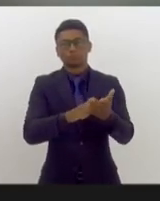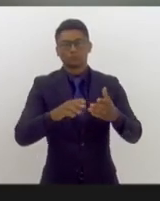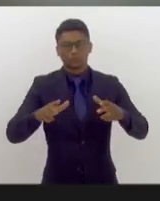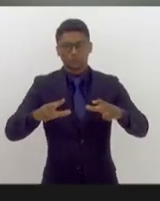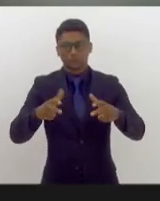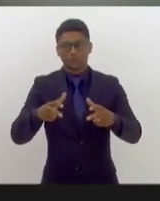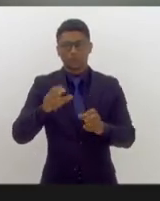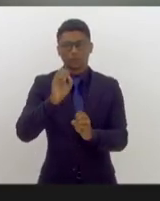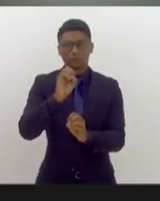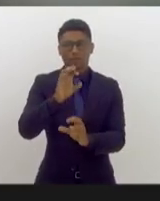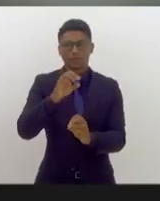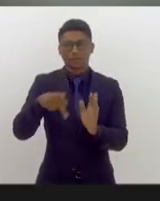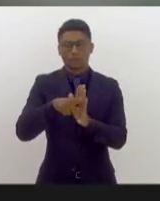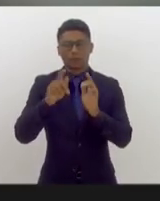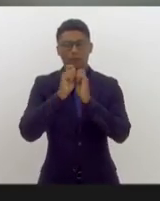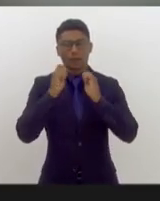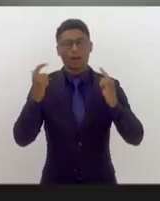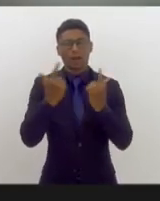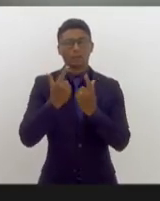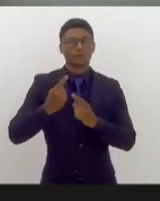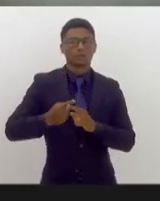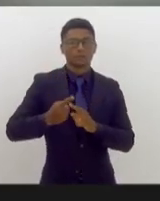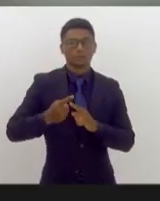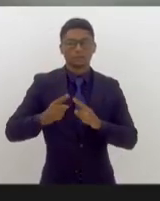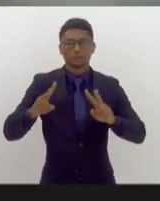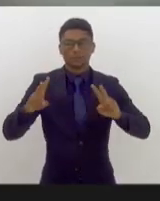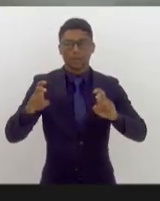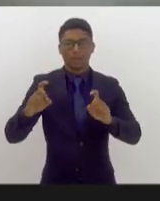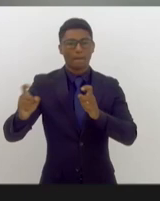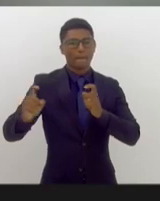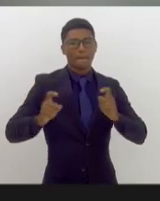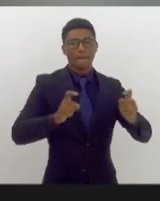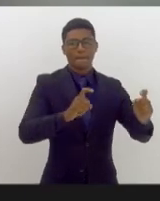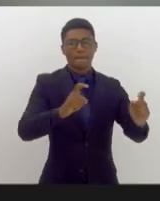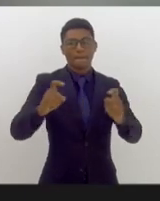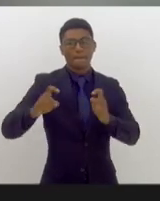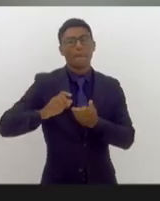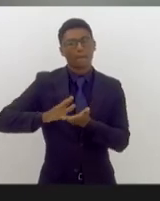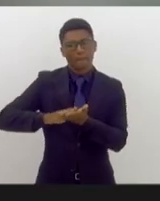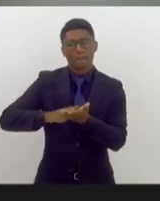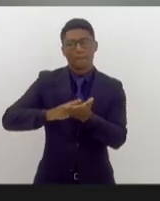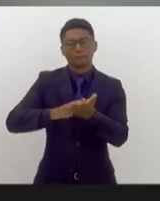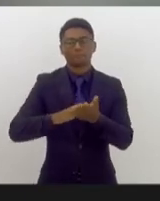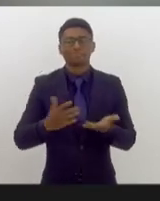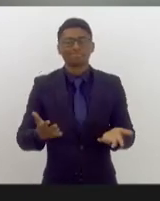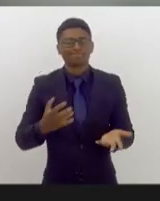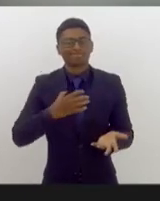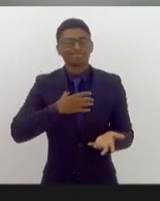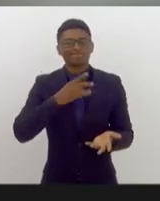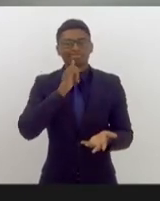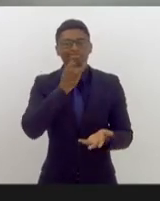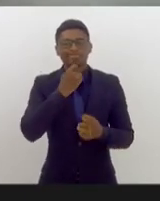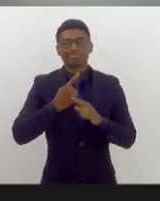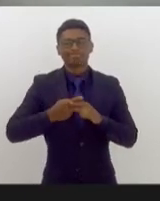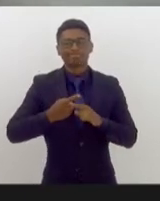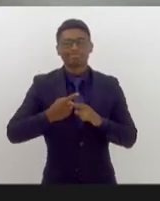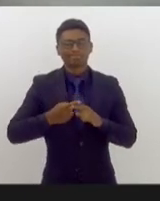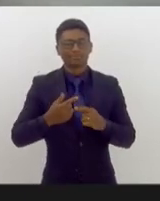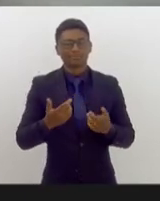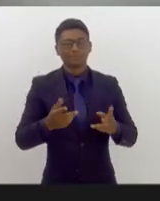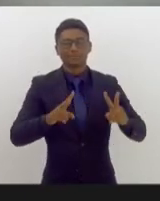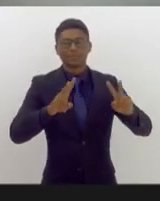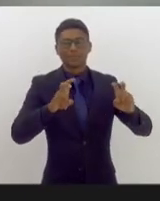LERJ por retomar essa discussão. Lamento que esse tema tenha sido judicializado,